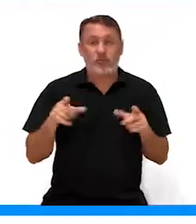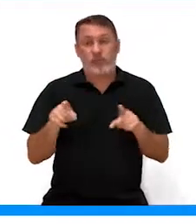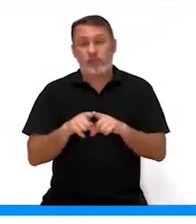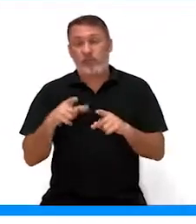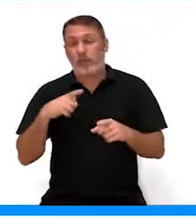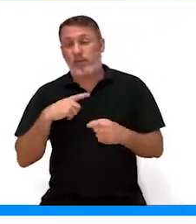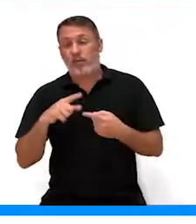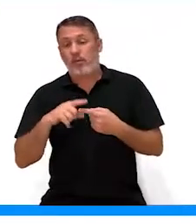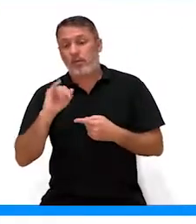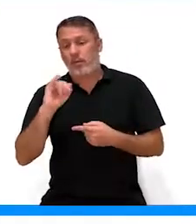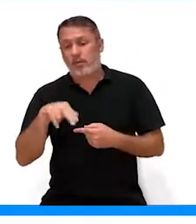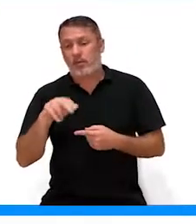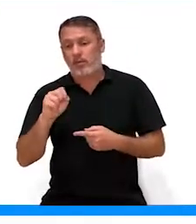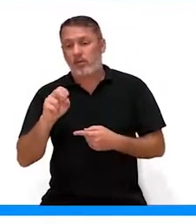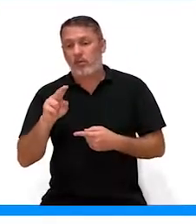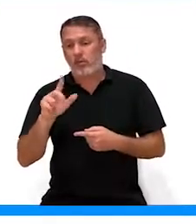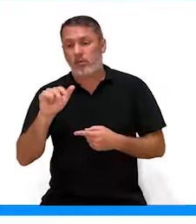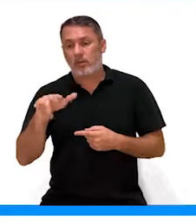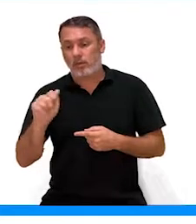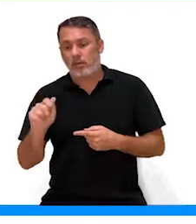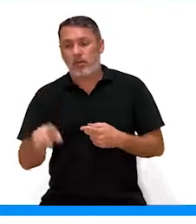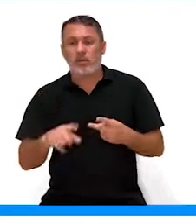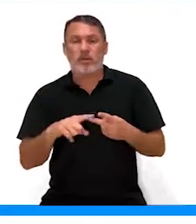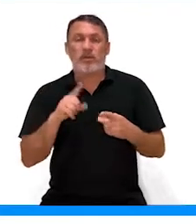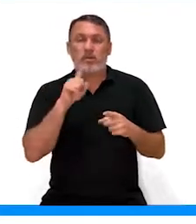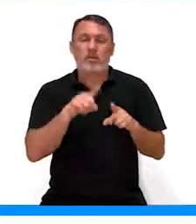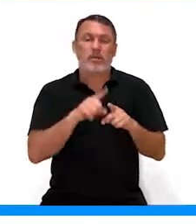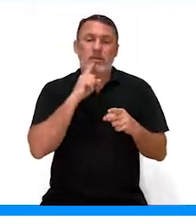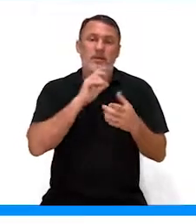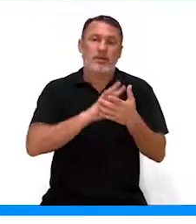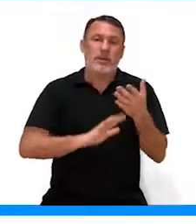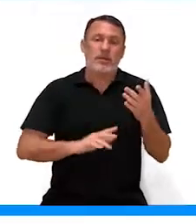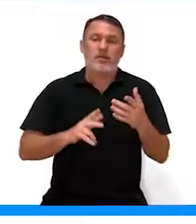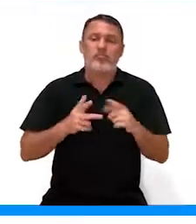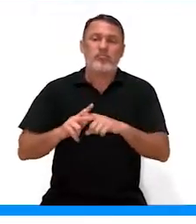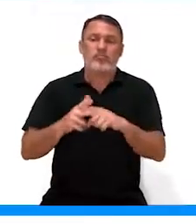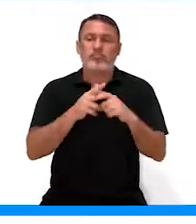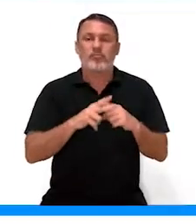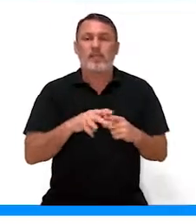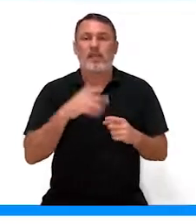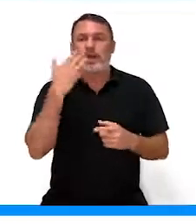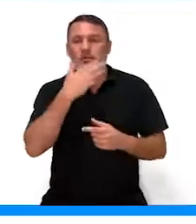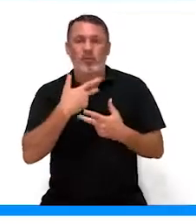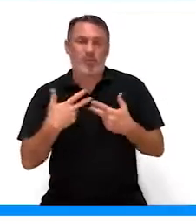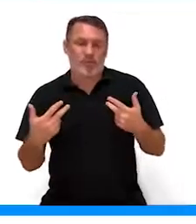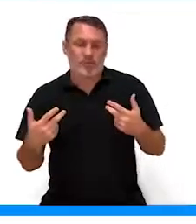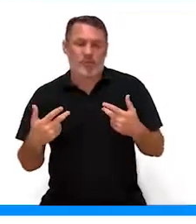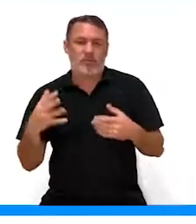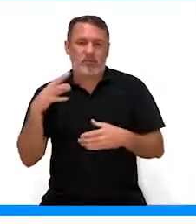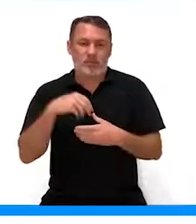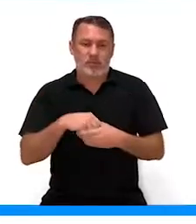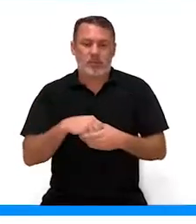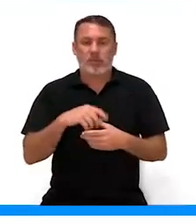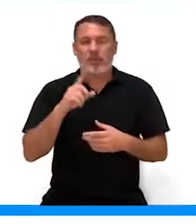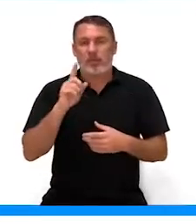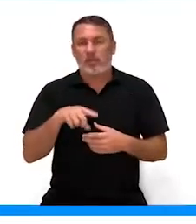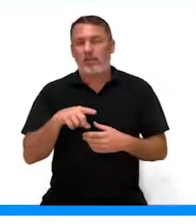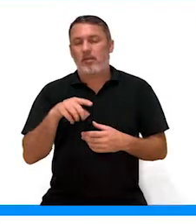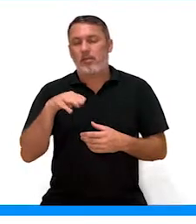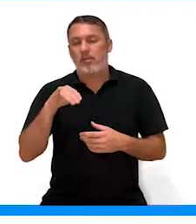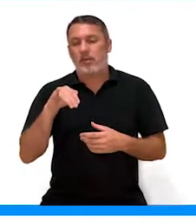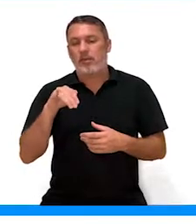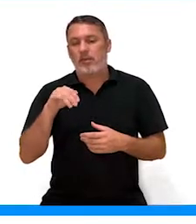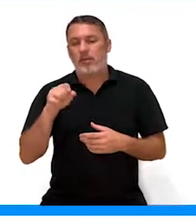para ajudar na digestão. E ele produz insulina e glucagon que ele lança no sangue para regular a glicose, a